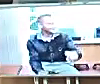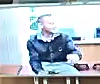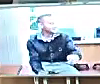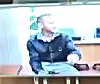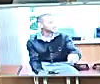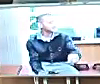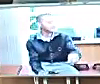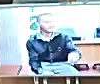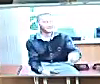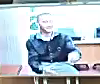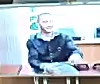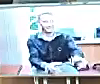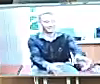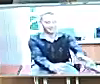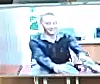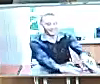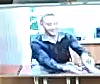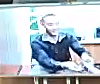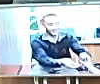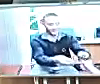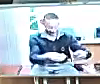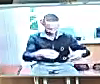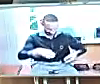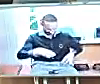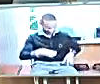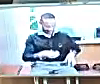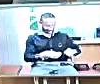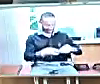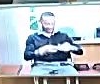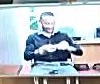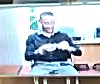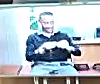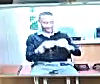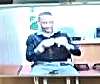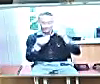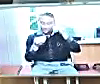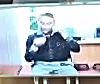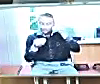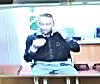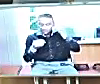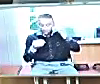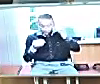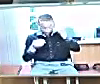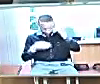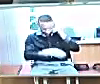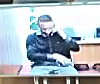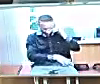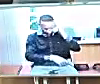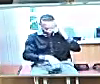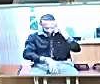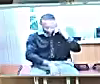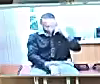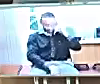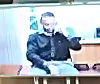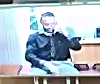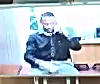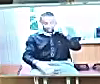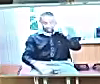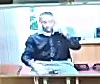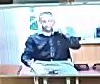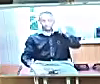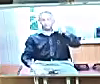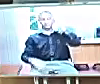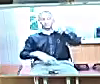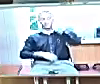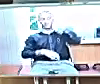boa tarde pra todos e todas é na pessoa do doutor jean cumprimento a todos na